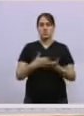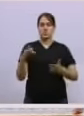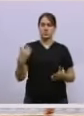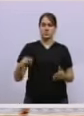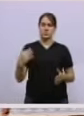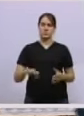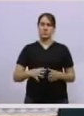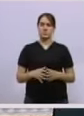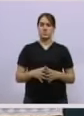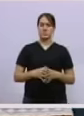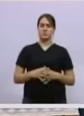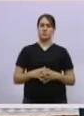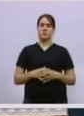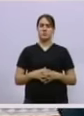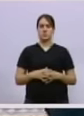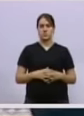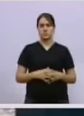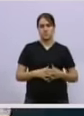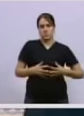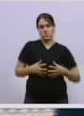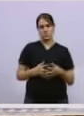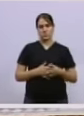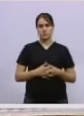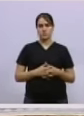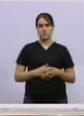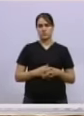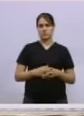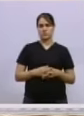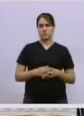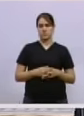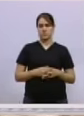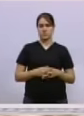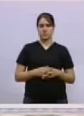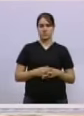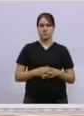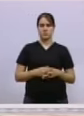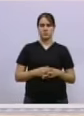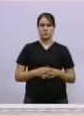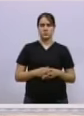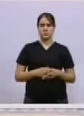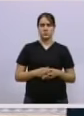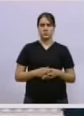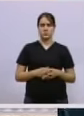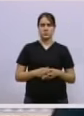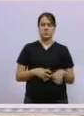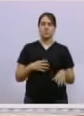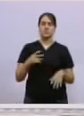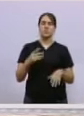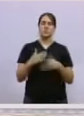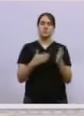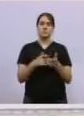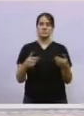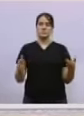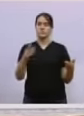ele faz? Porque ele está machucado, ele capta todas as forças do organismo para quê? Proteína, tudo que você comeu